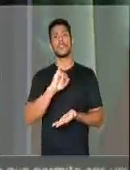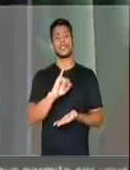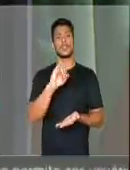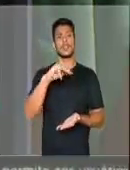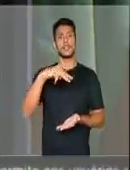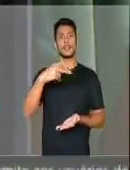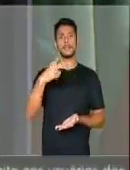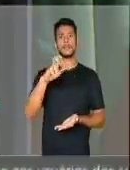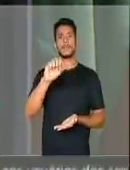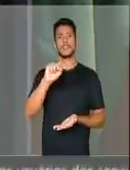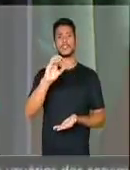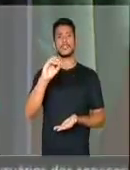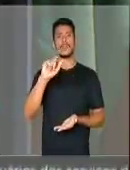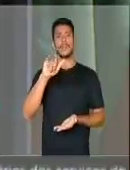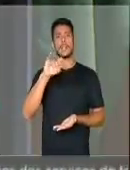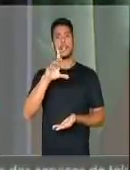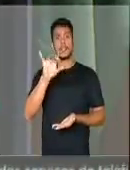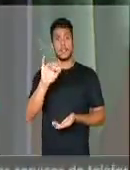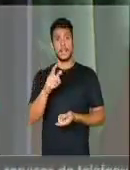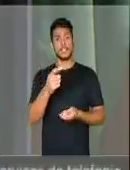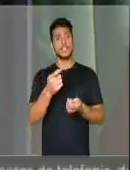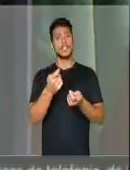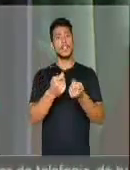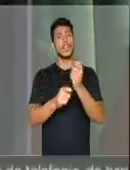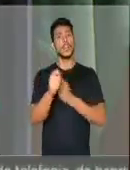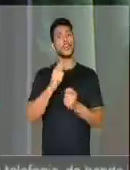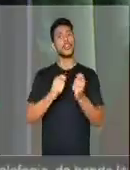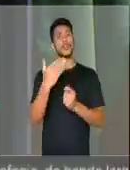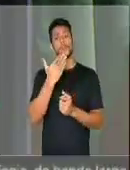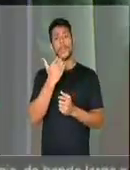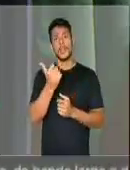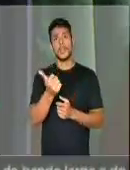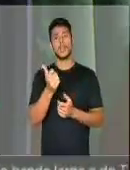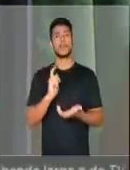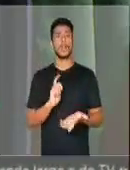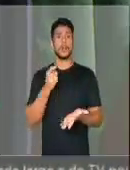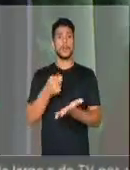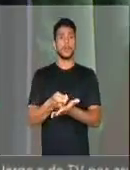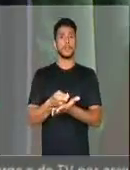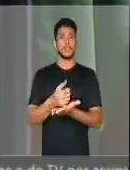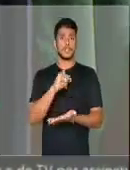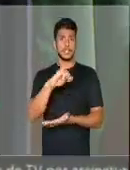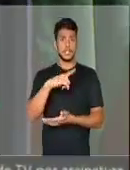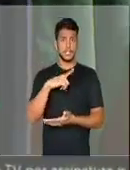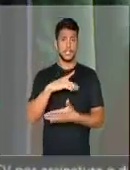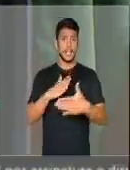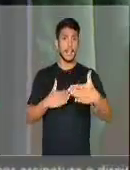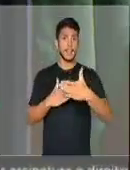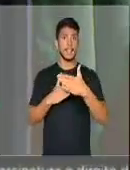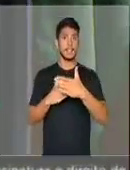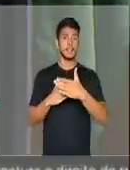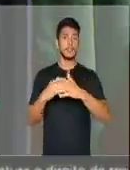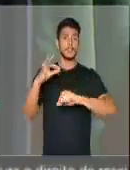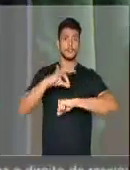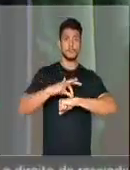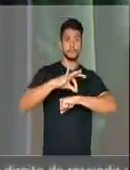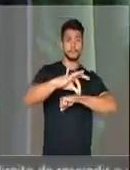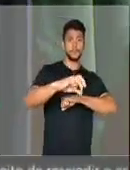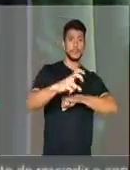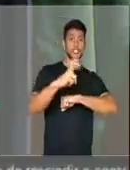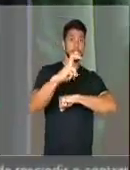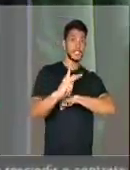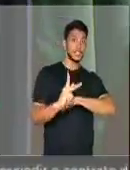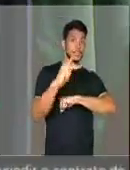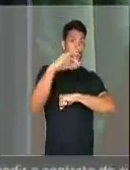ampla concorrência, da economicidade e da melhor oferta. Ao trazer a limitação para 5 quilômetros de distância